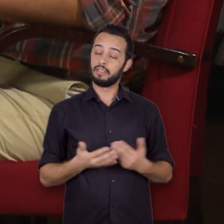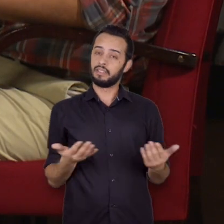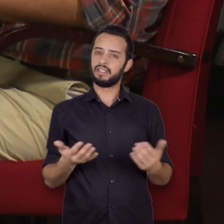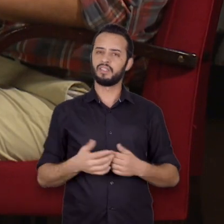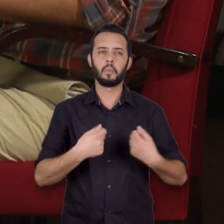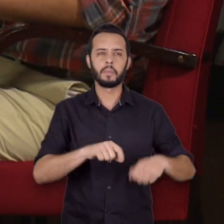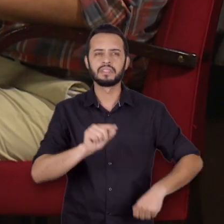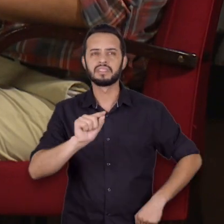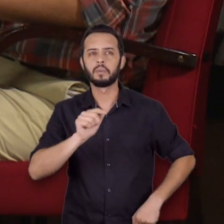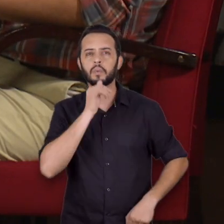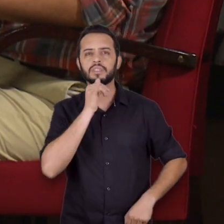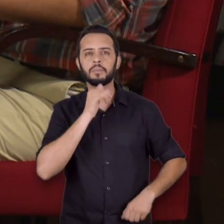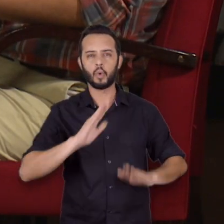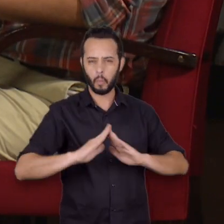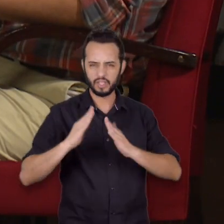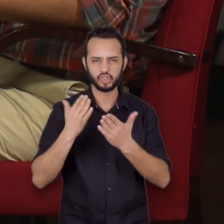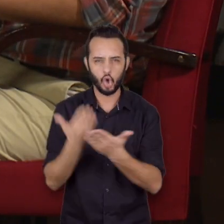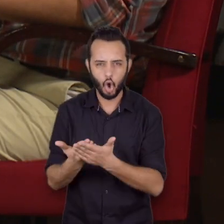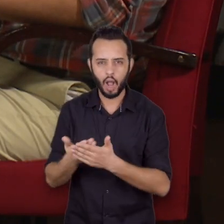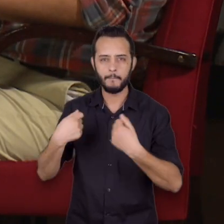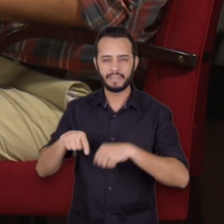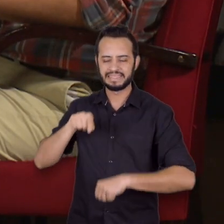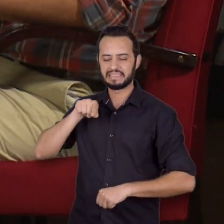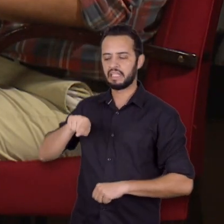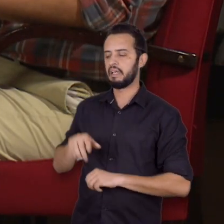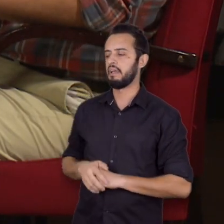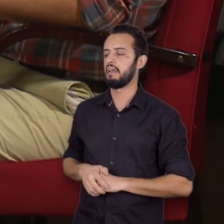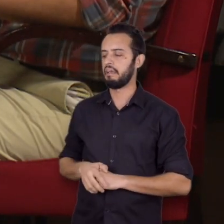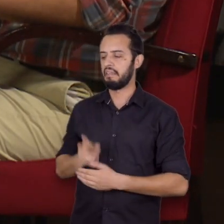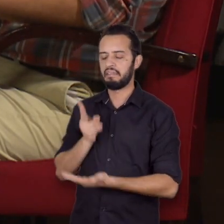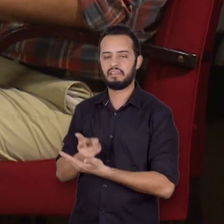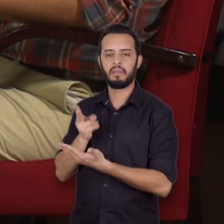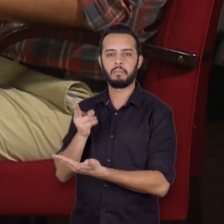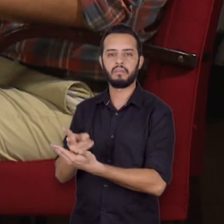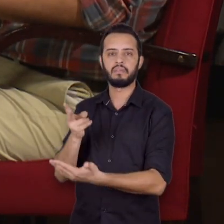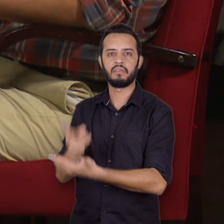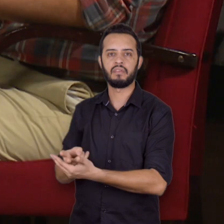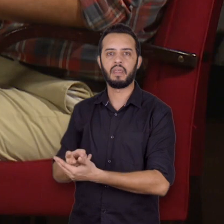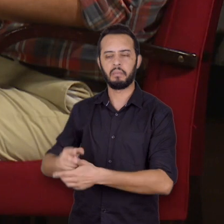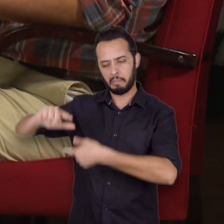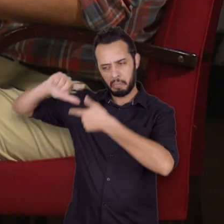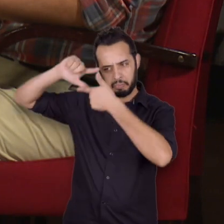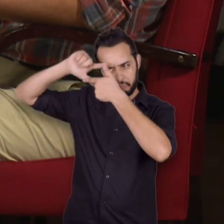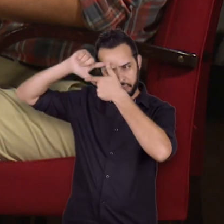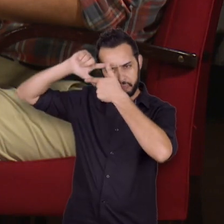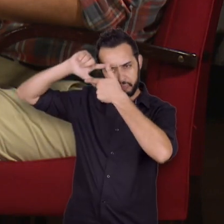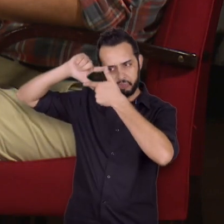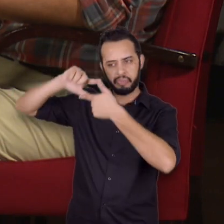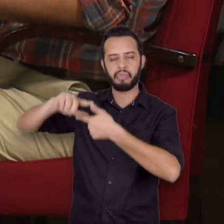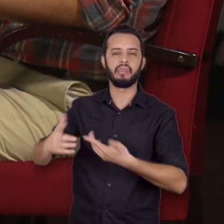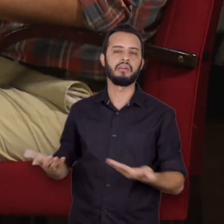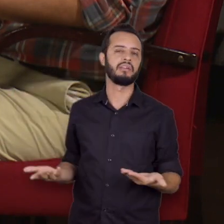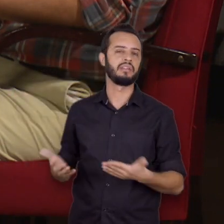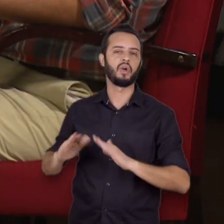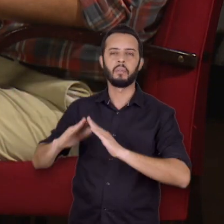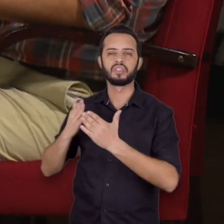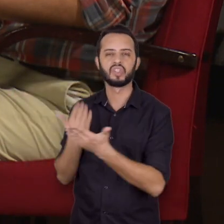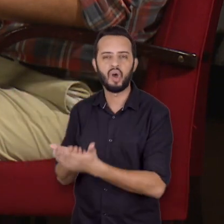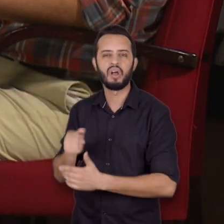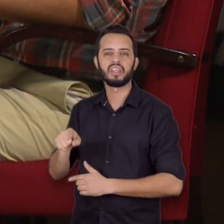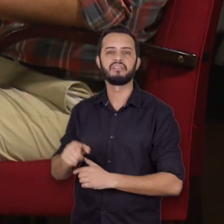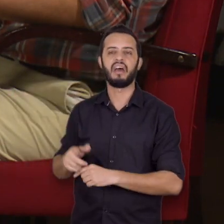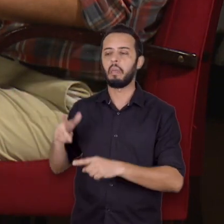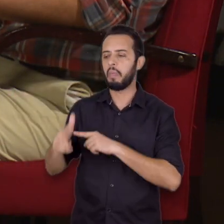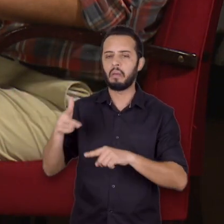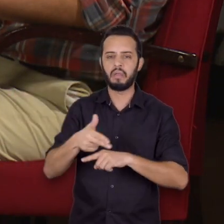que amplie o seu repertório. Não necessariamente uma escola precisa ser fadada a ser uma escola que vai engessar,